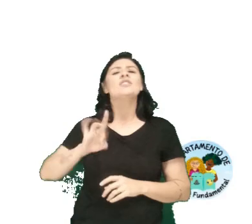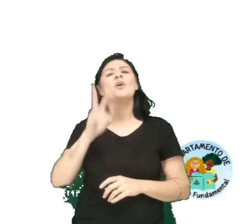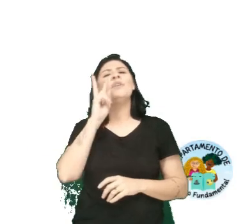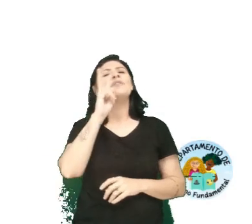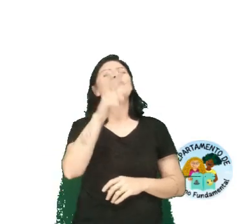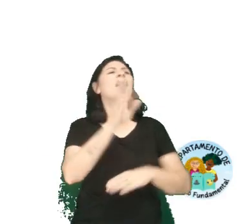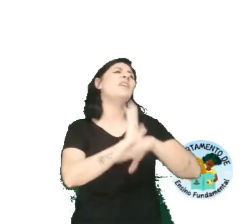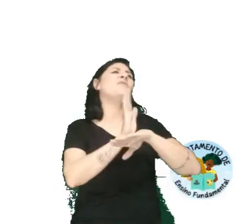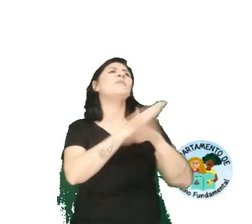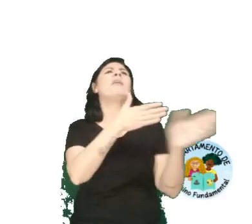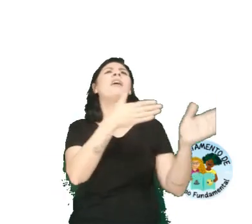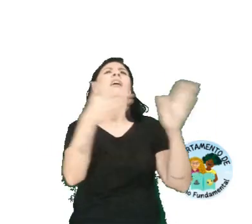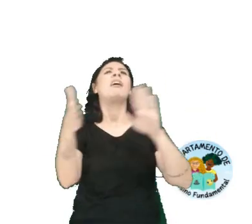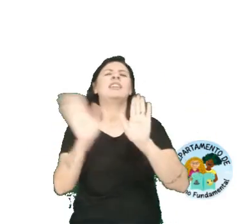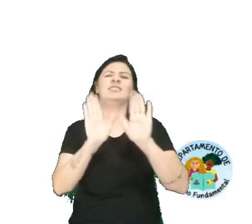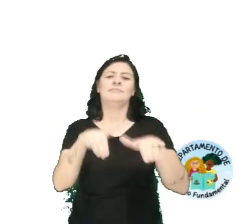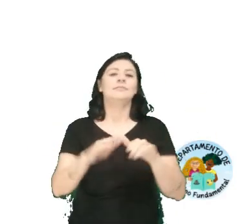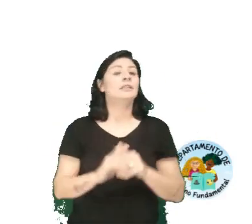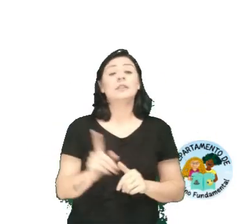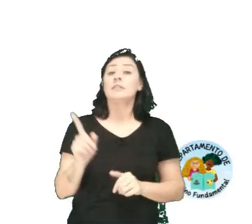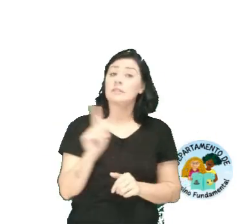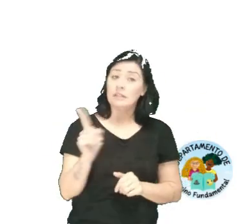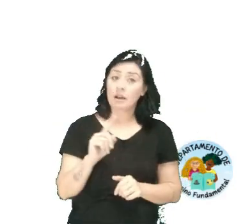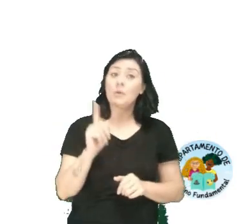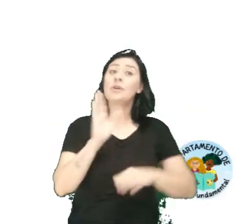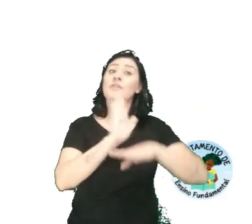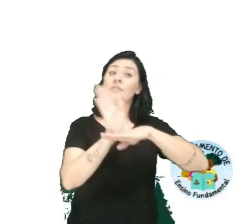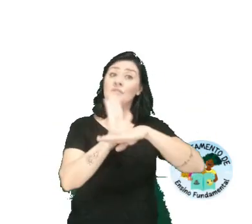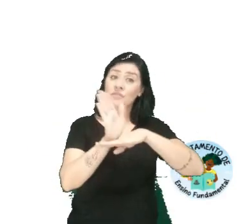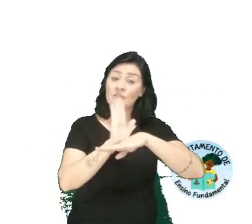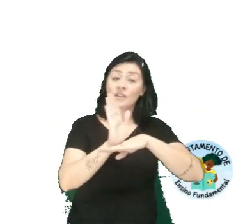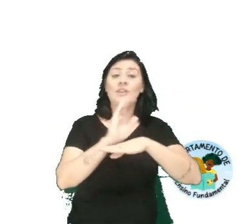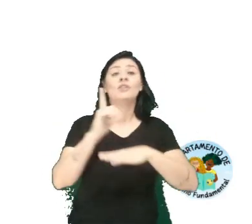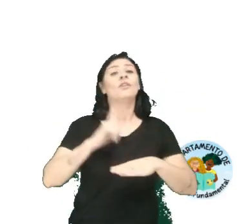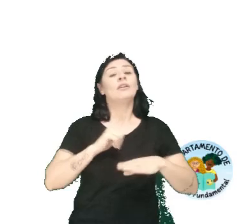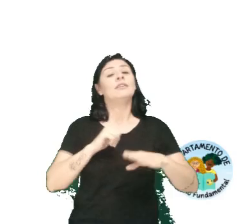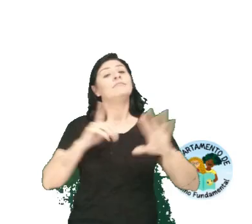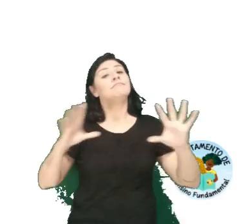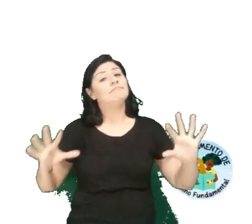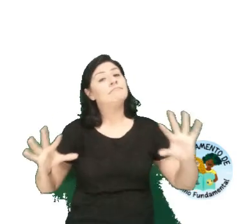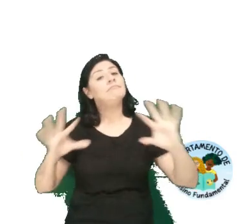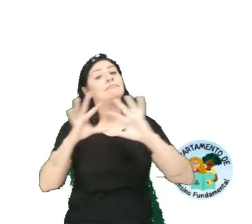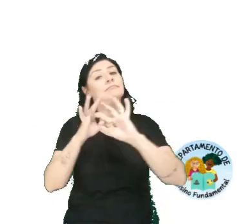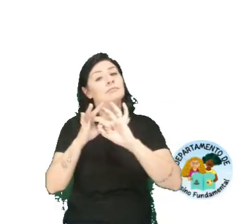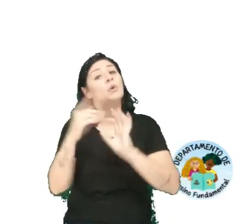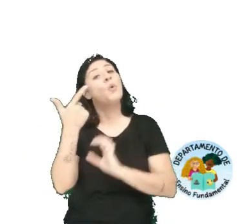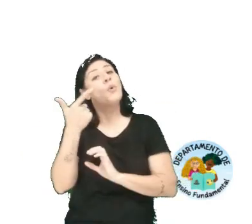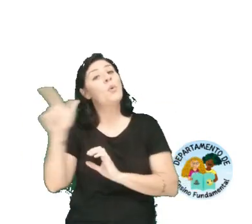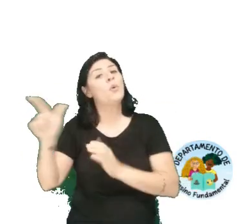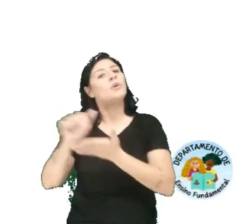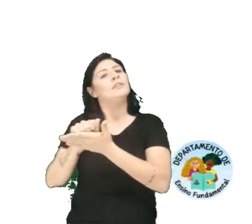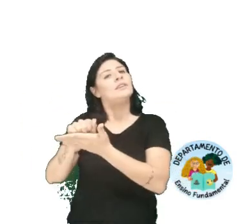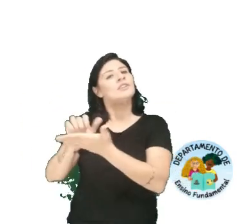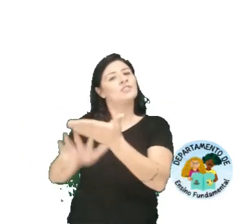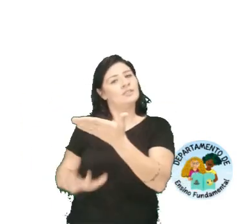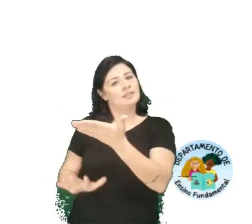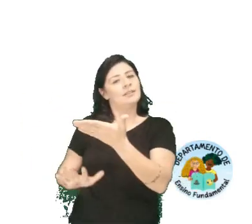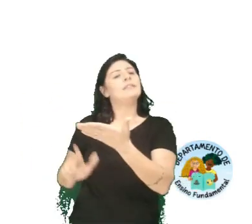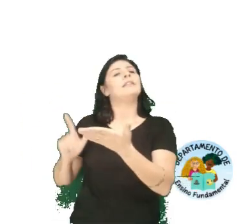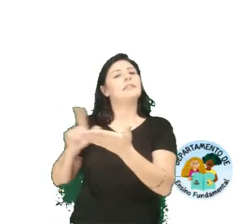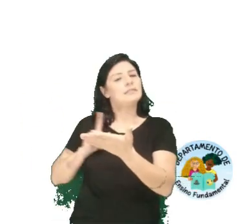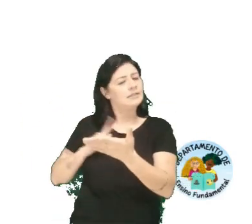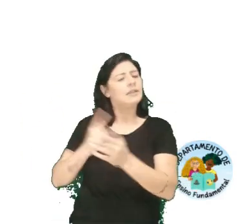o vídeo pelo vídeo, né? Então, o vídeo, ele está integrado a outras atividades, né? Então,